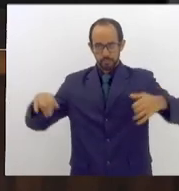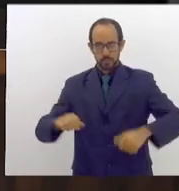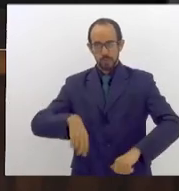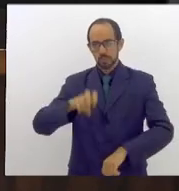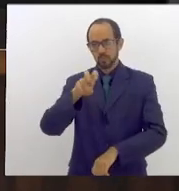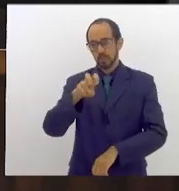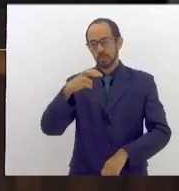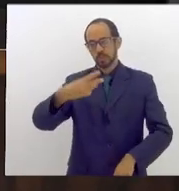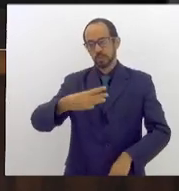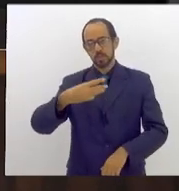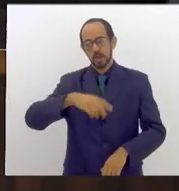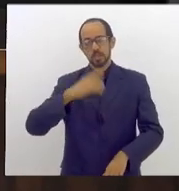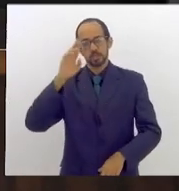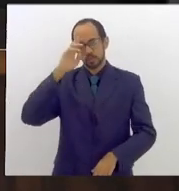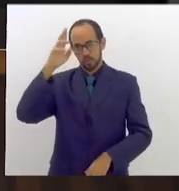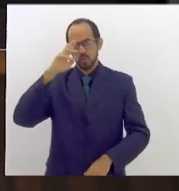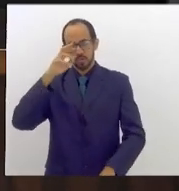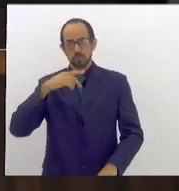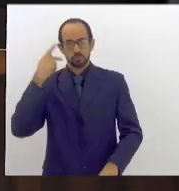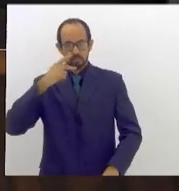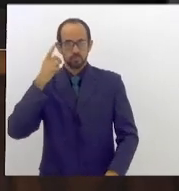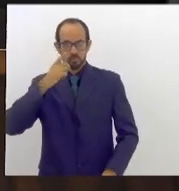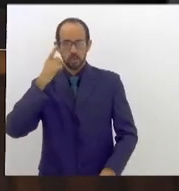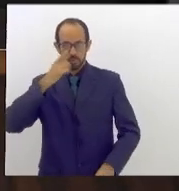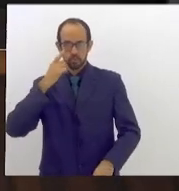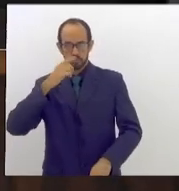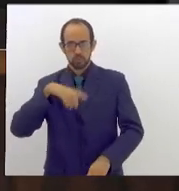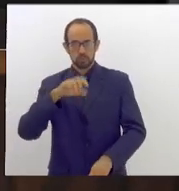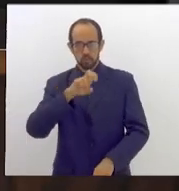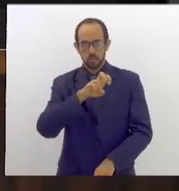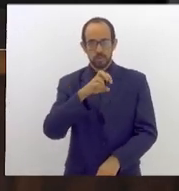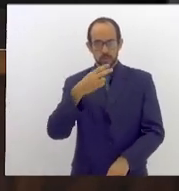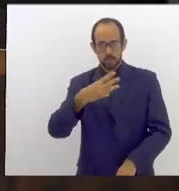53 senhores parlamentares 53 Sims